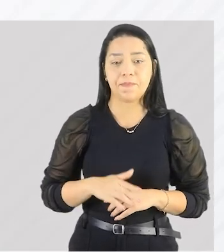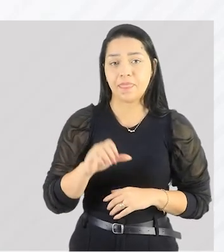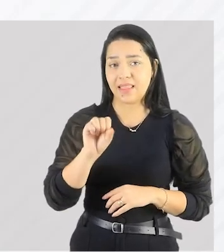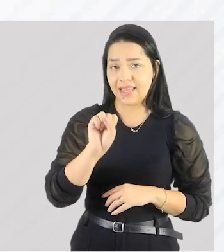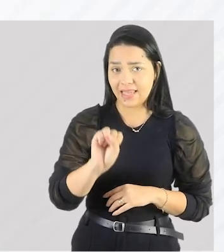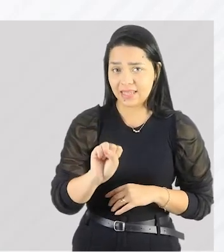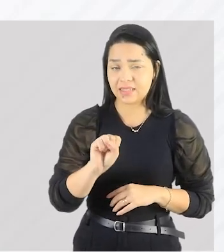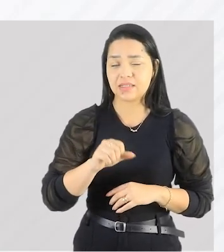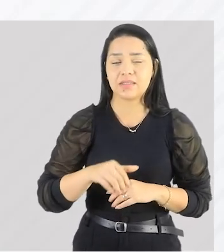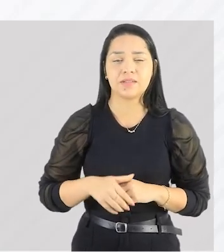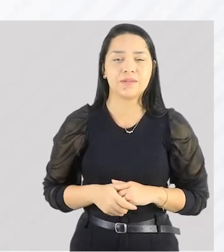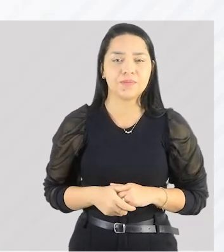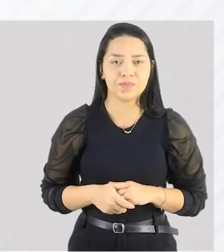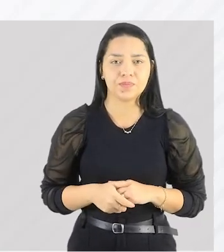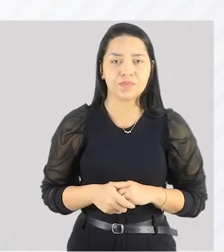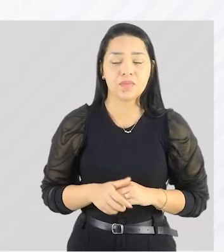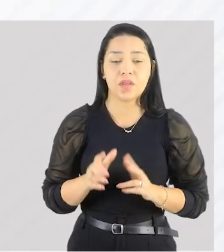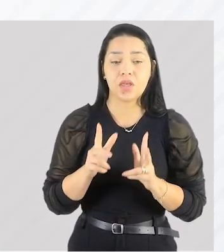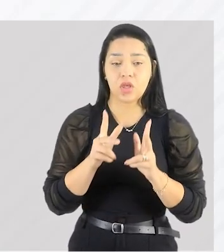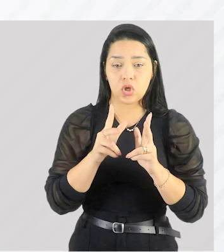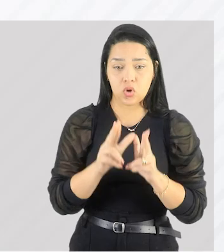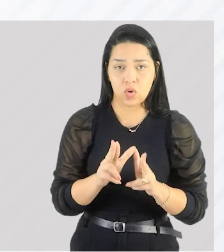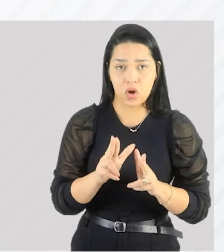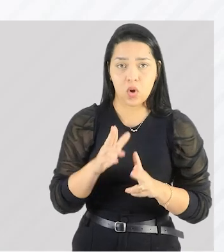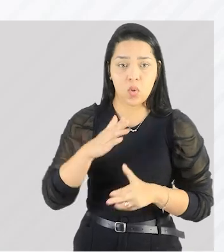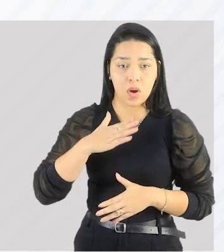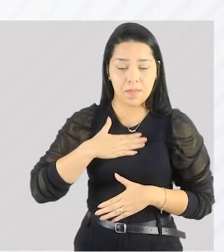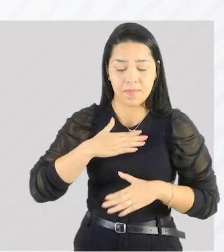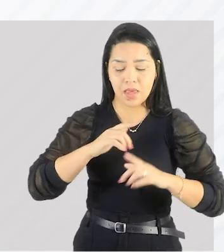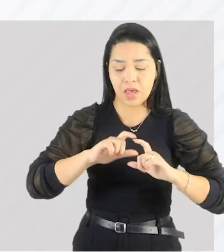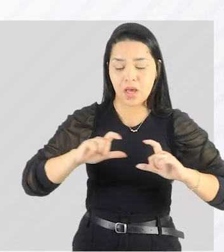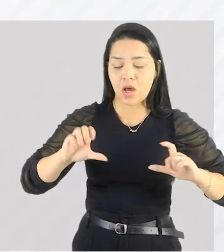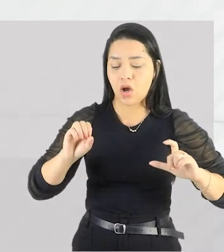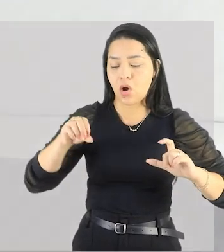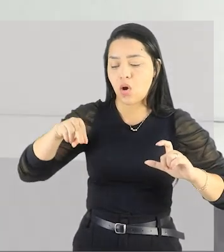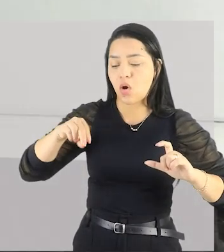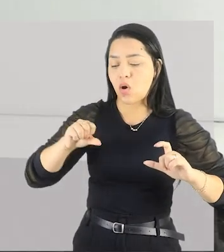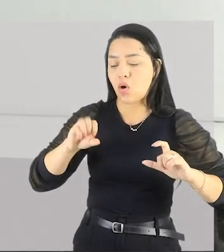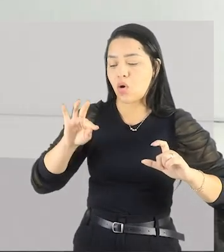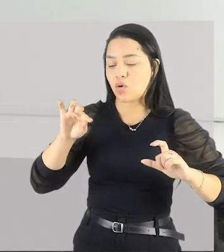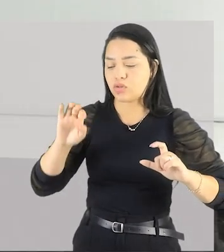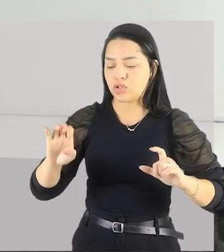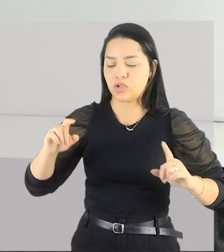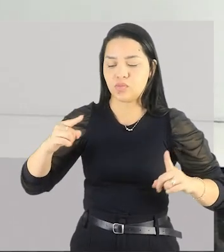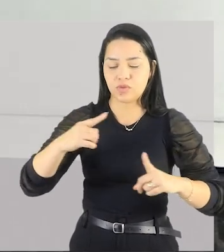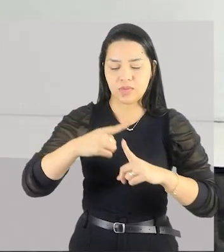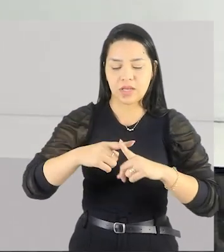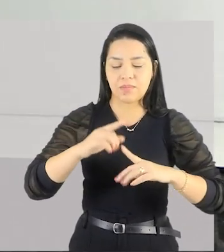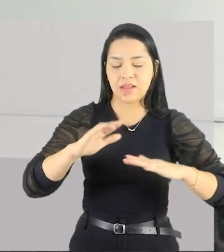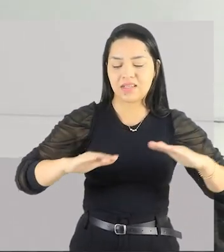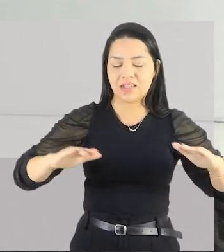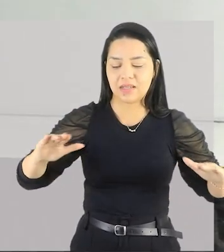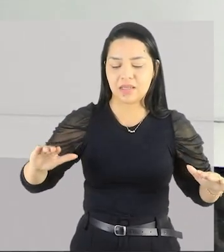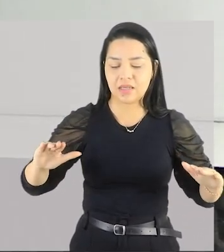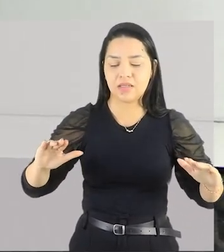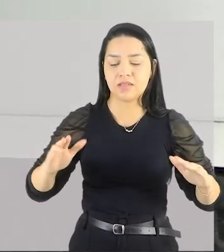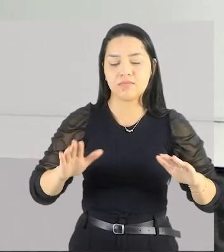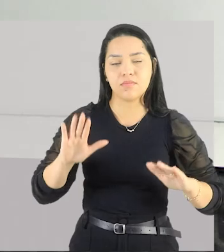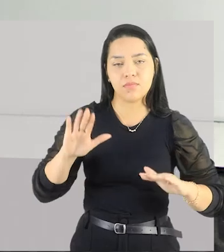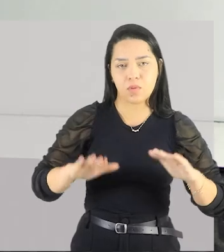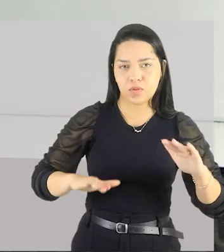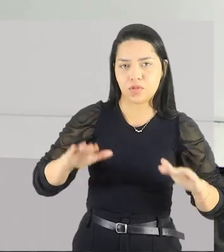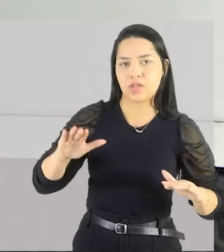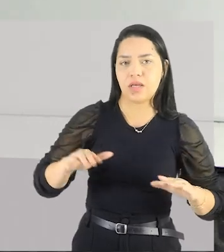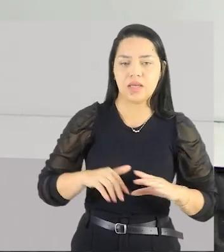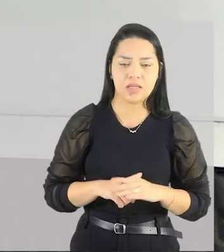S, será igual à minha constante multiplicado pelas grandezas que são diretamente